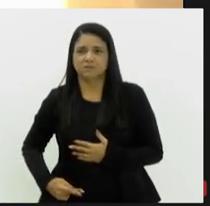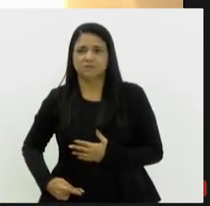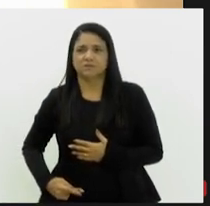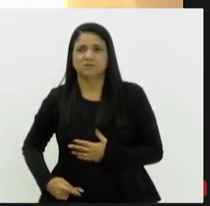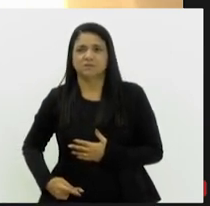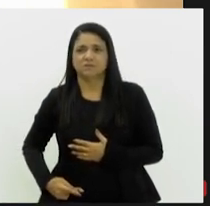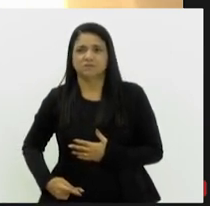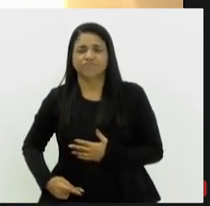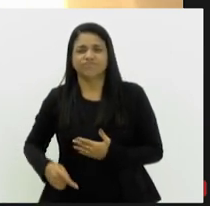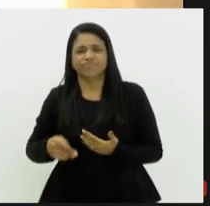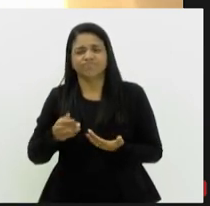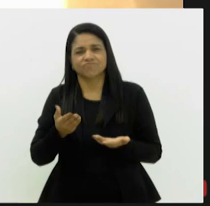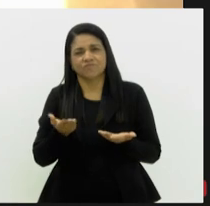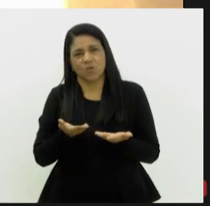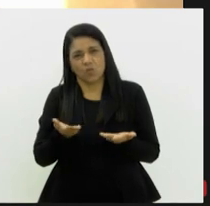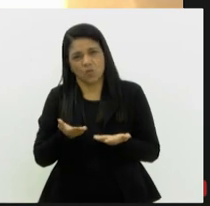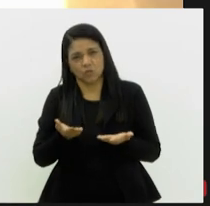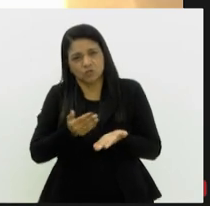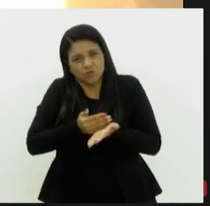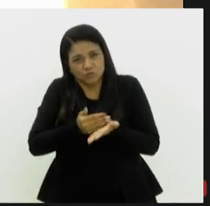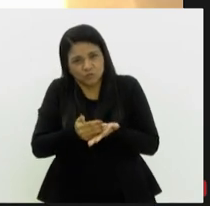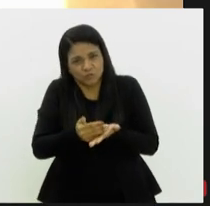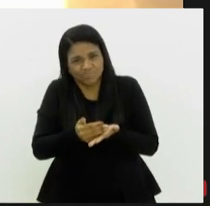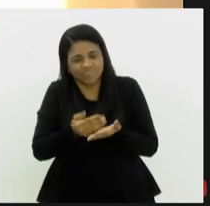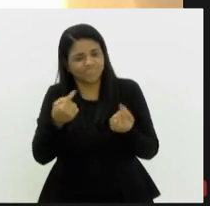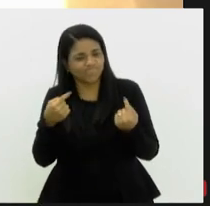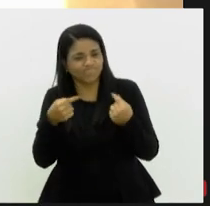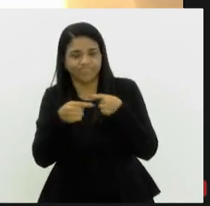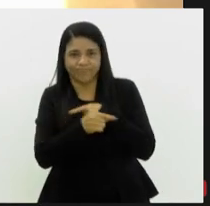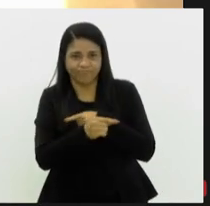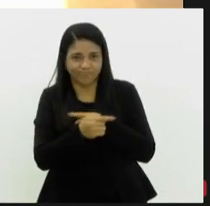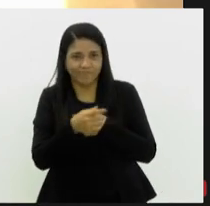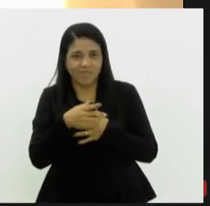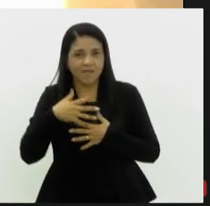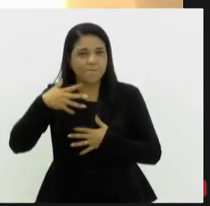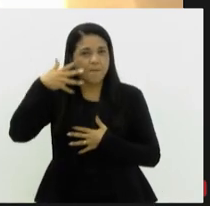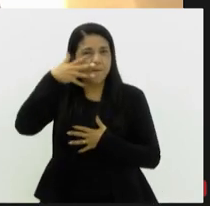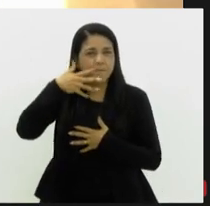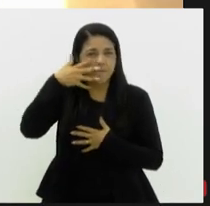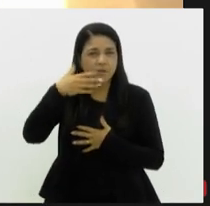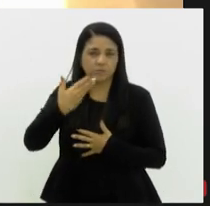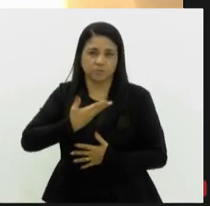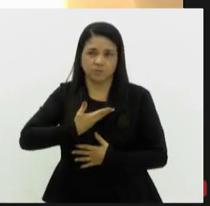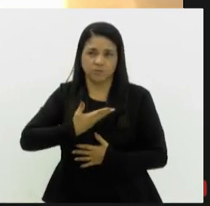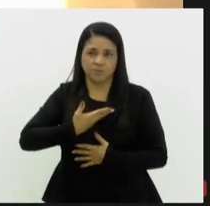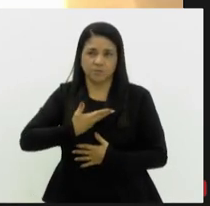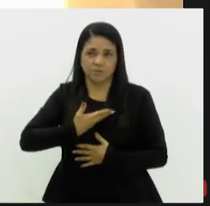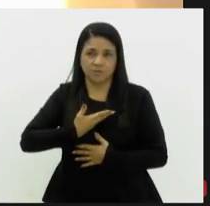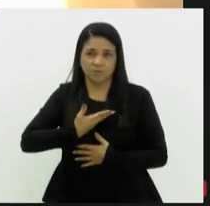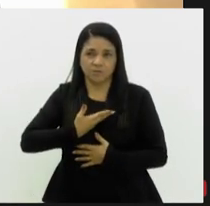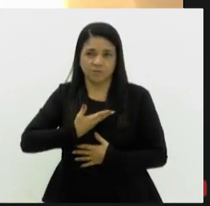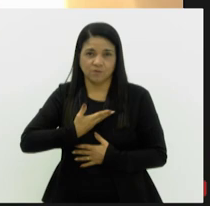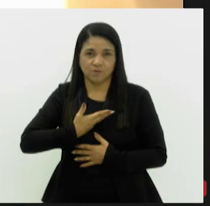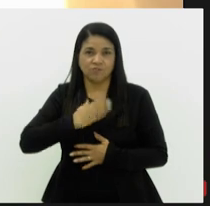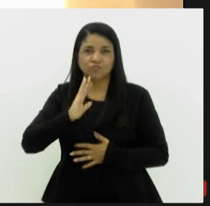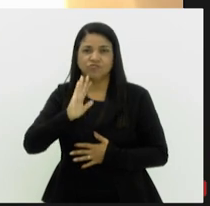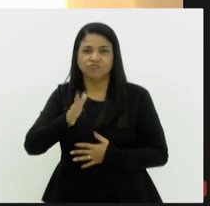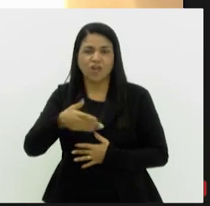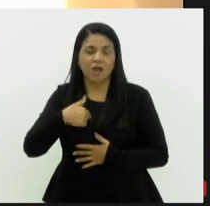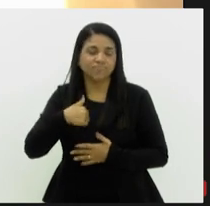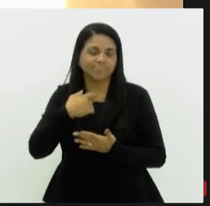nesse início a fala de muitos colegas. Estão chorando em cima já do